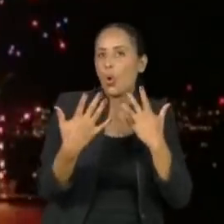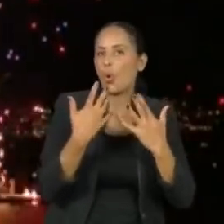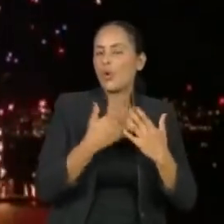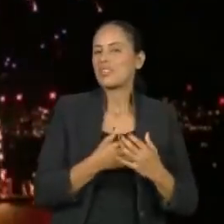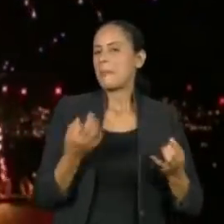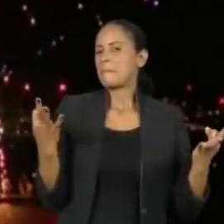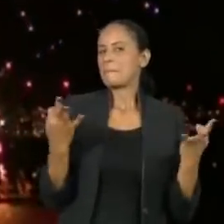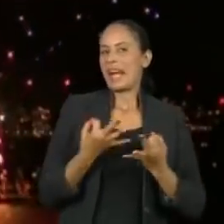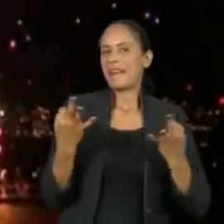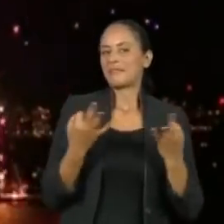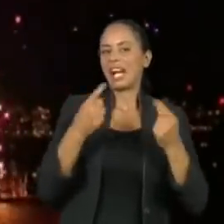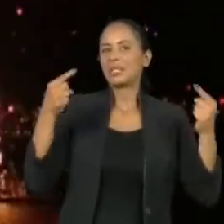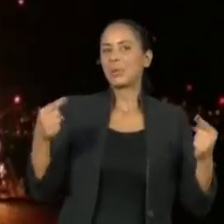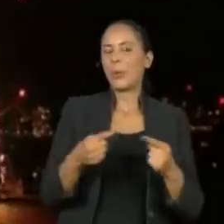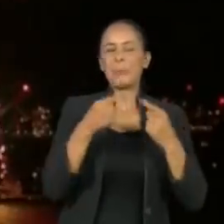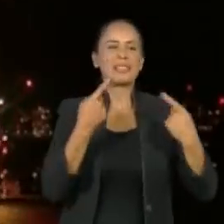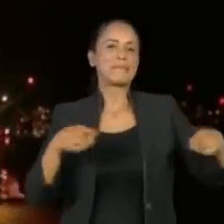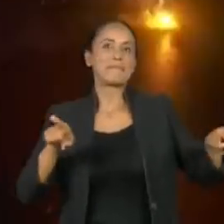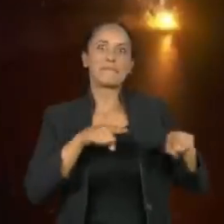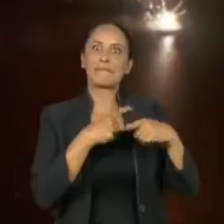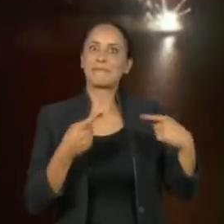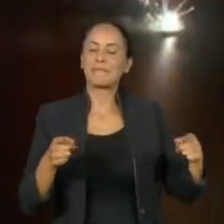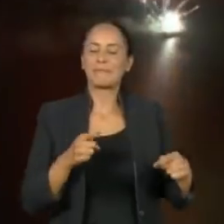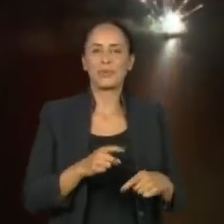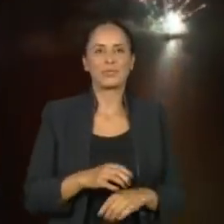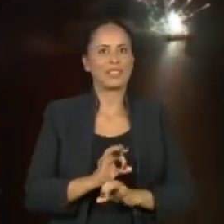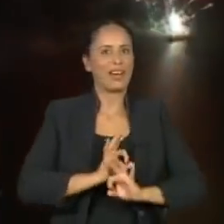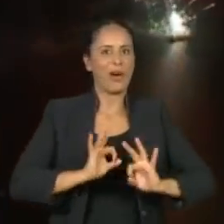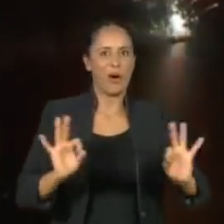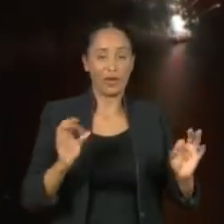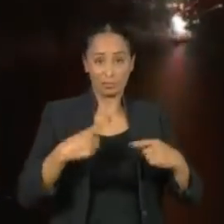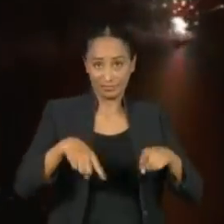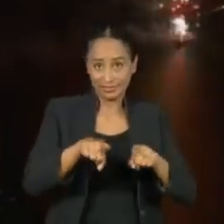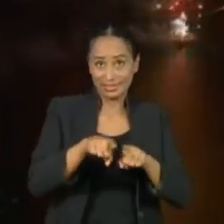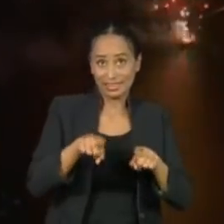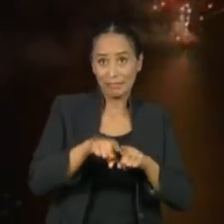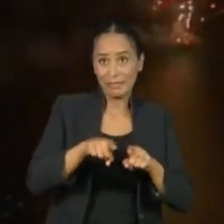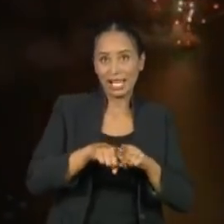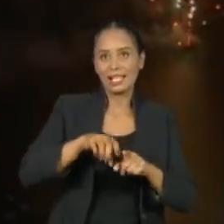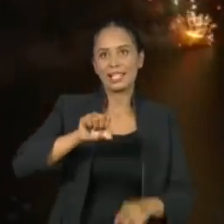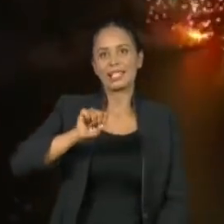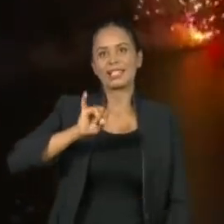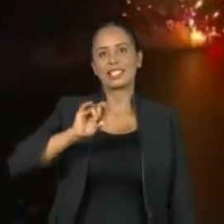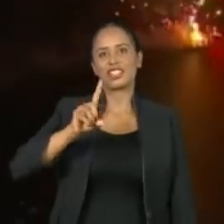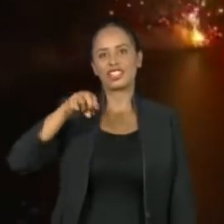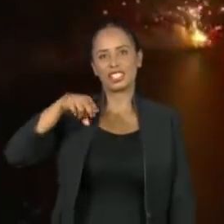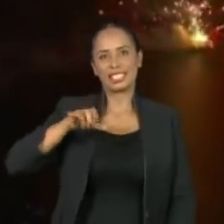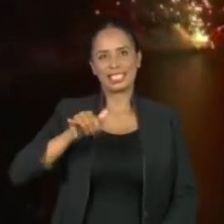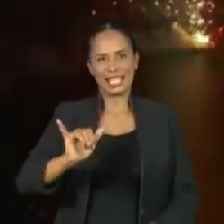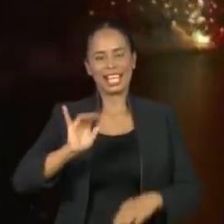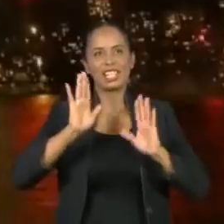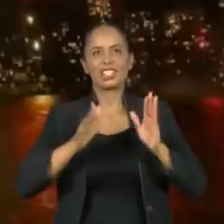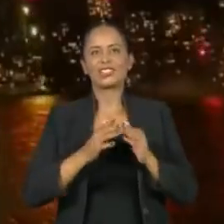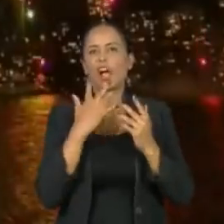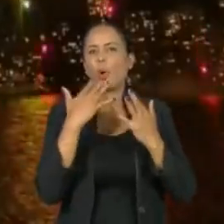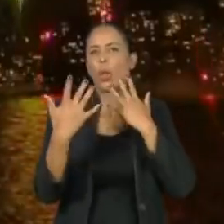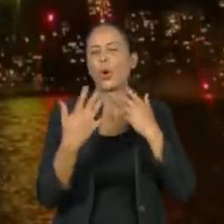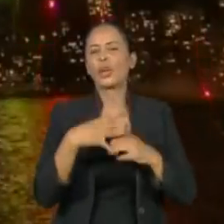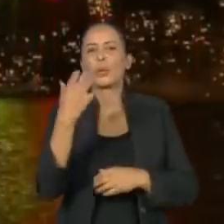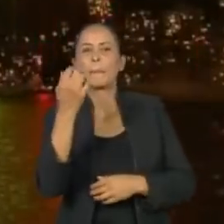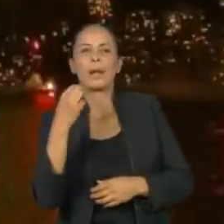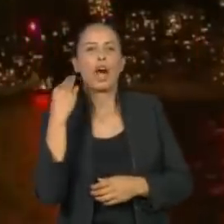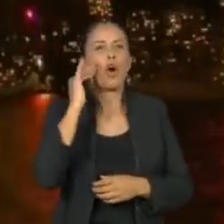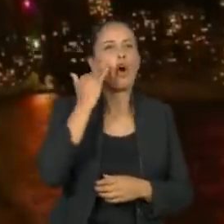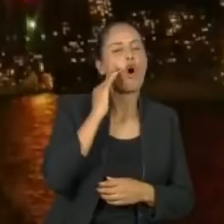ao ritmo de muita música eletrônica. A Baía de Sydney foi colorida de branco, rosa, verde-limão